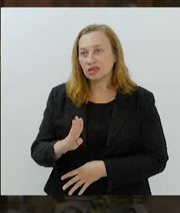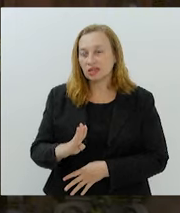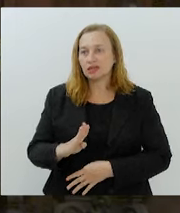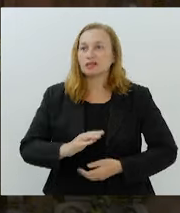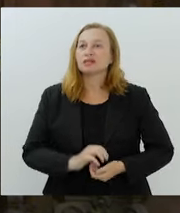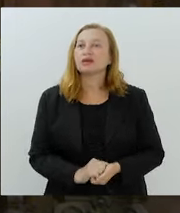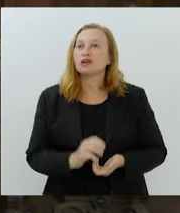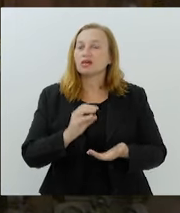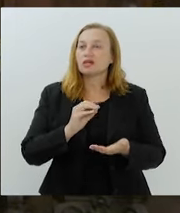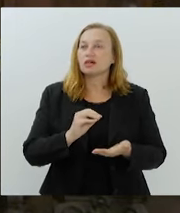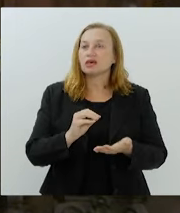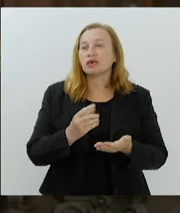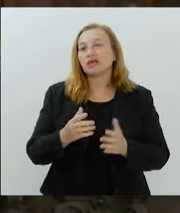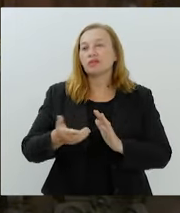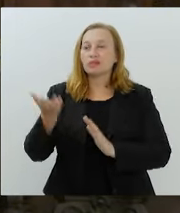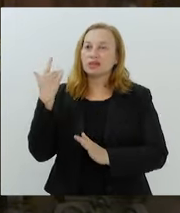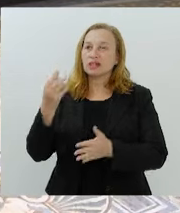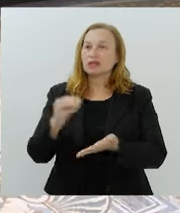falta de informação.